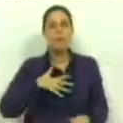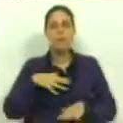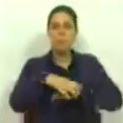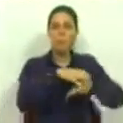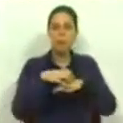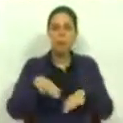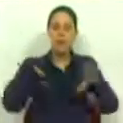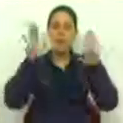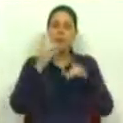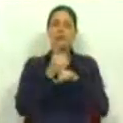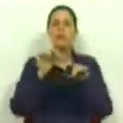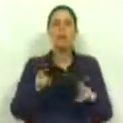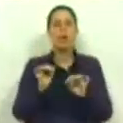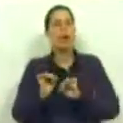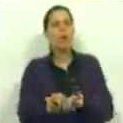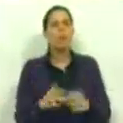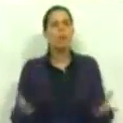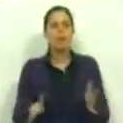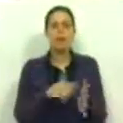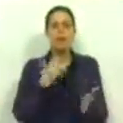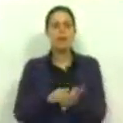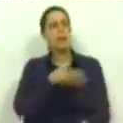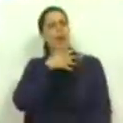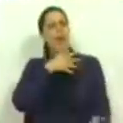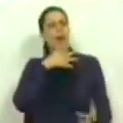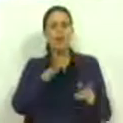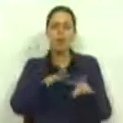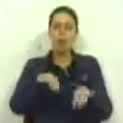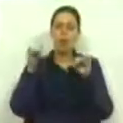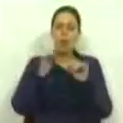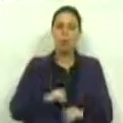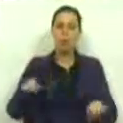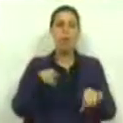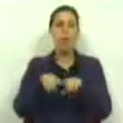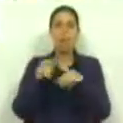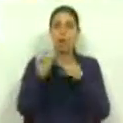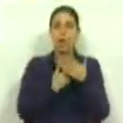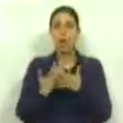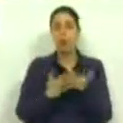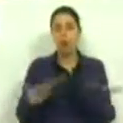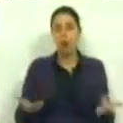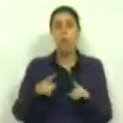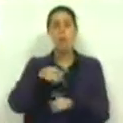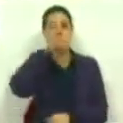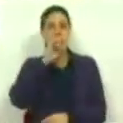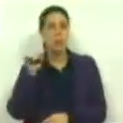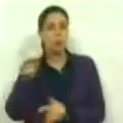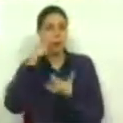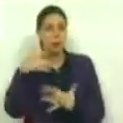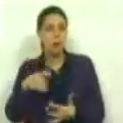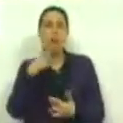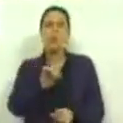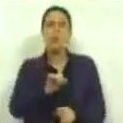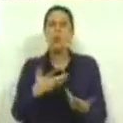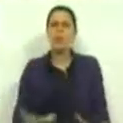empresas. Mas porquê é que a oposição, que sempre clamou pela ausência de política económica por parte do Governo,